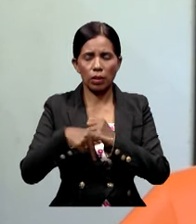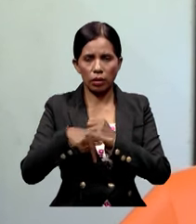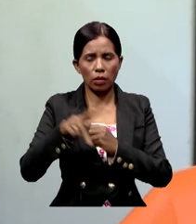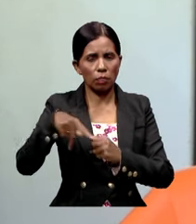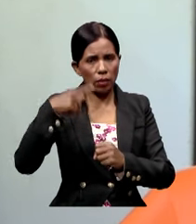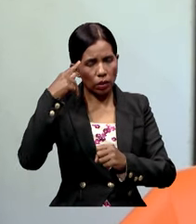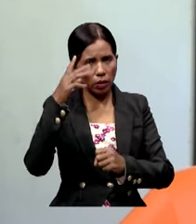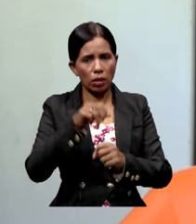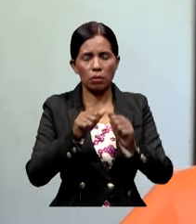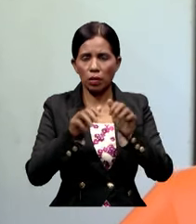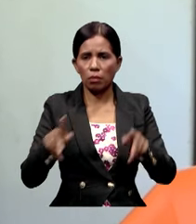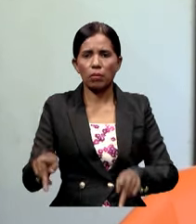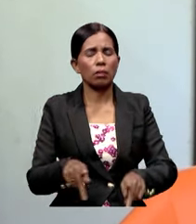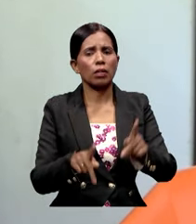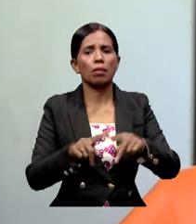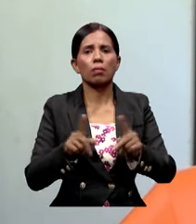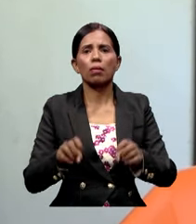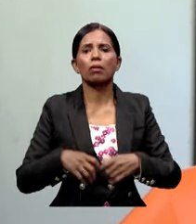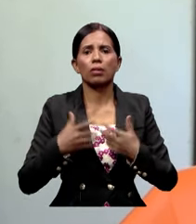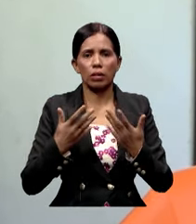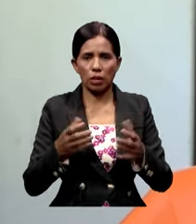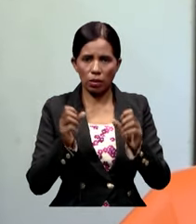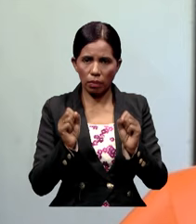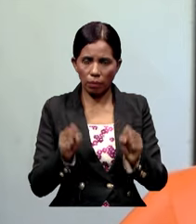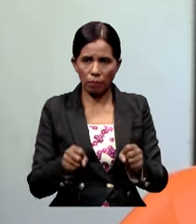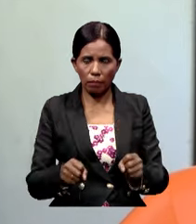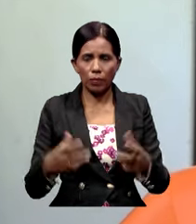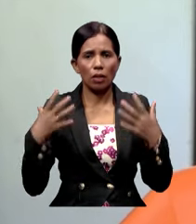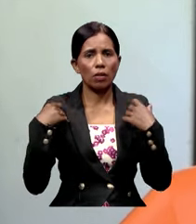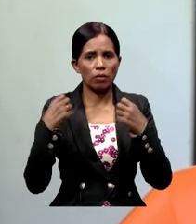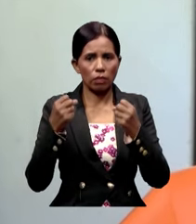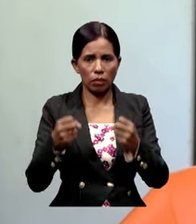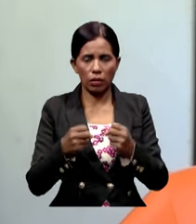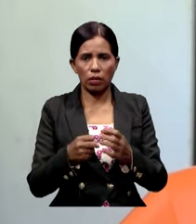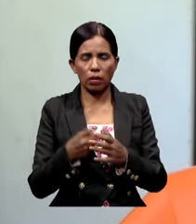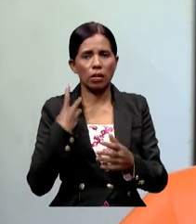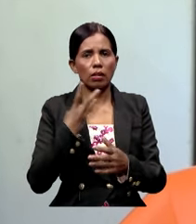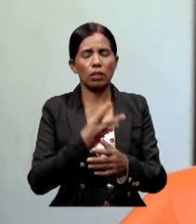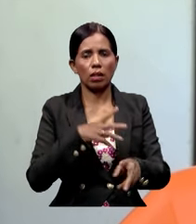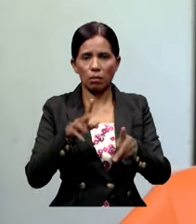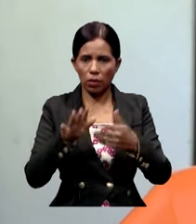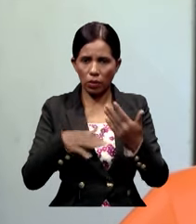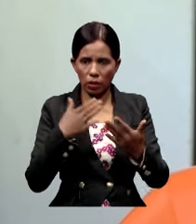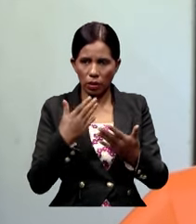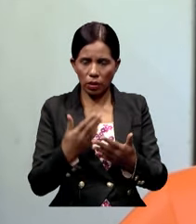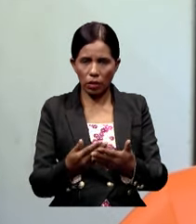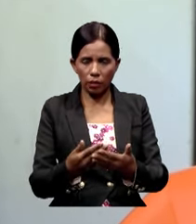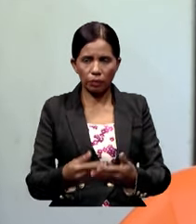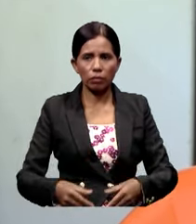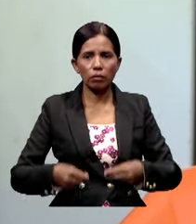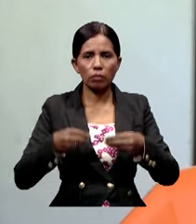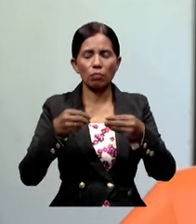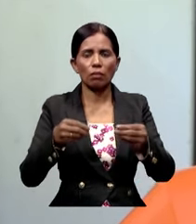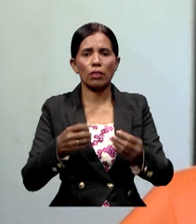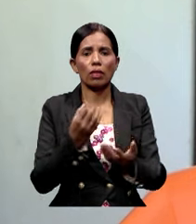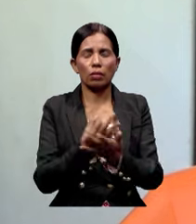da administração pública, mas o insato bele fortalece e tem cidadãos ira, a tu dignifica, fale.